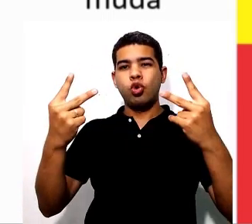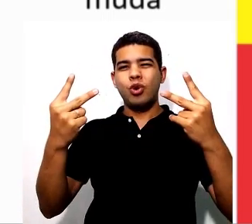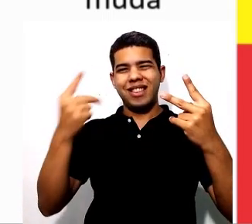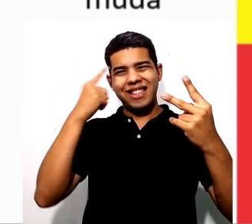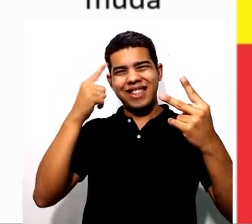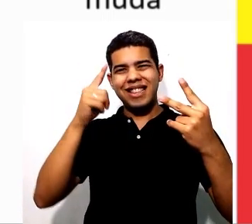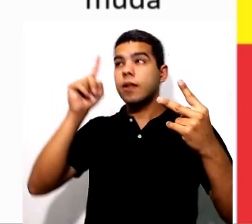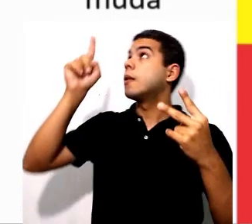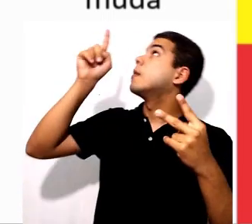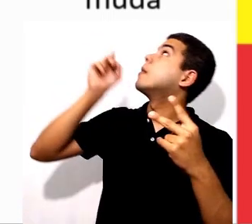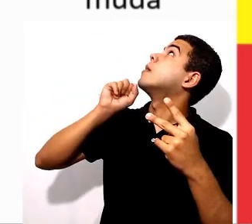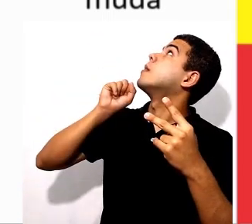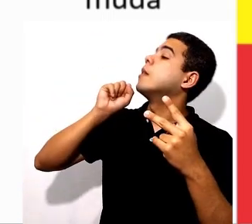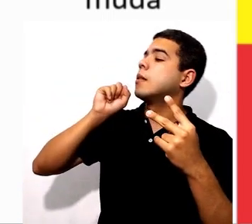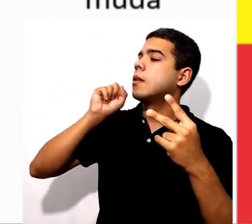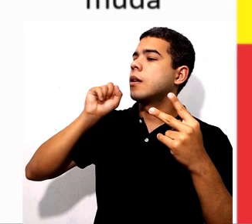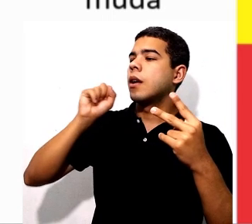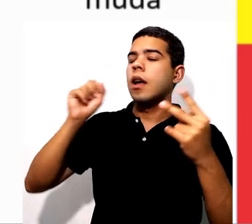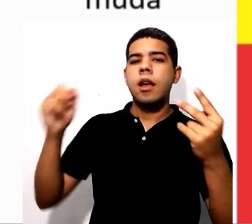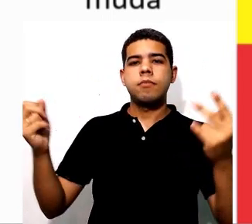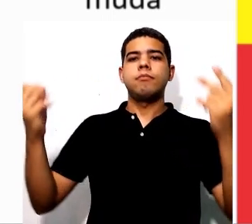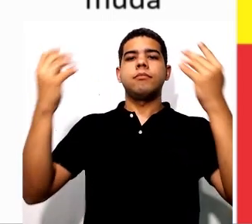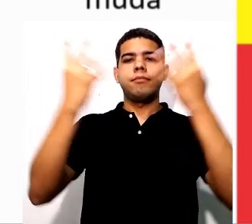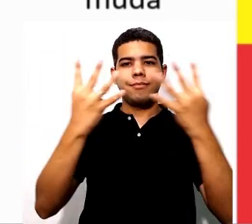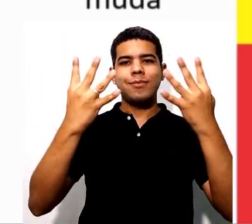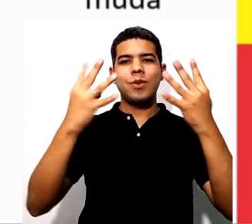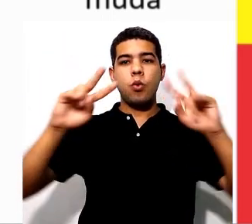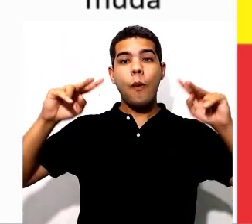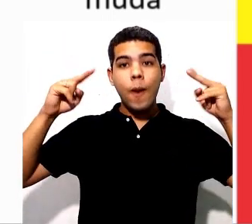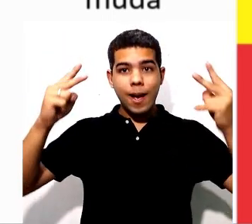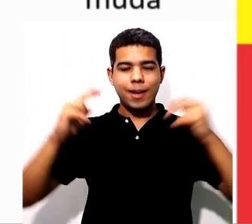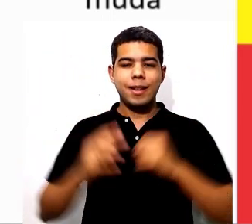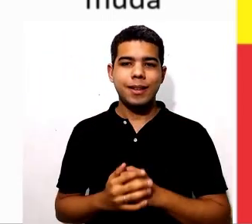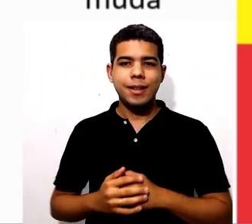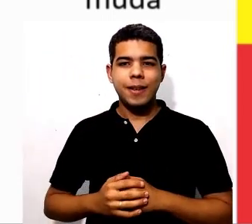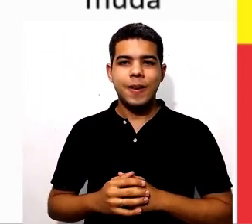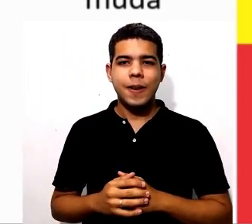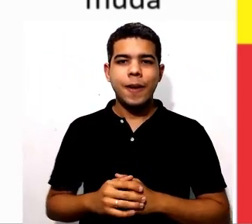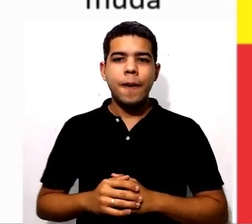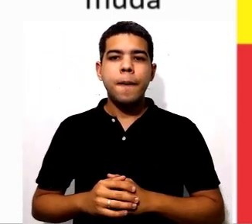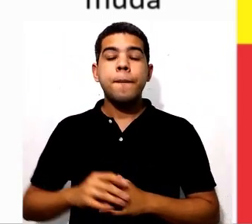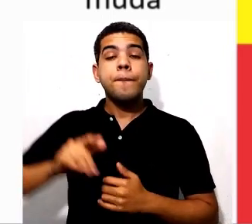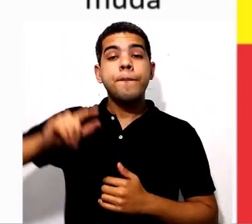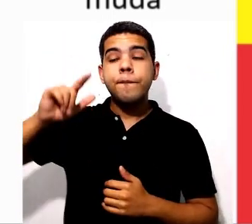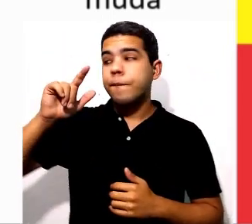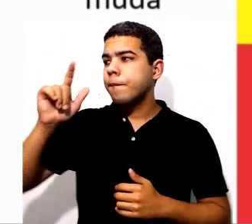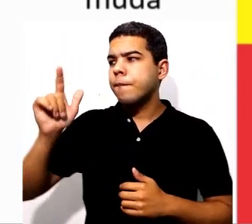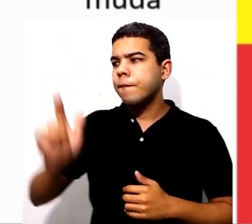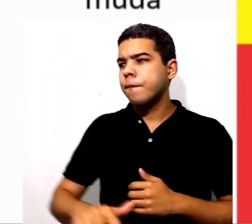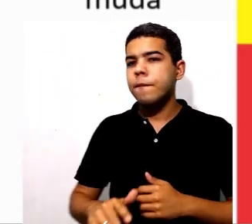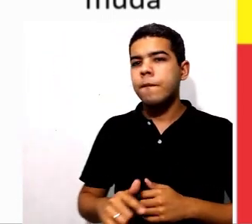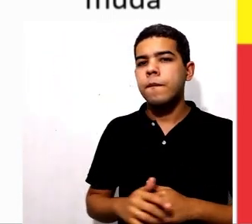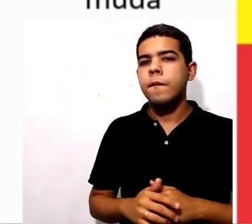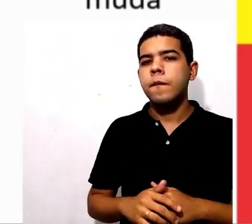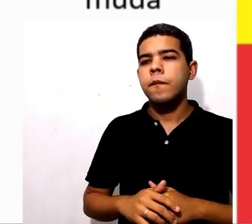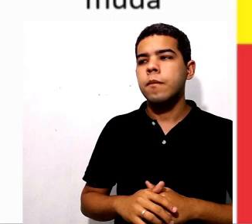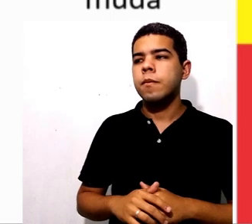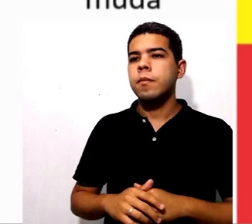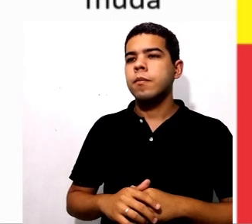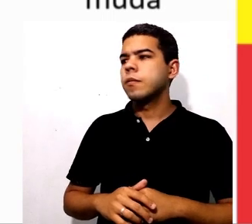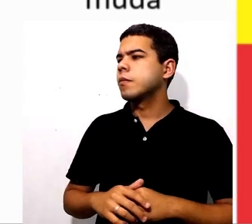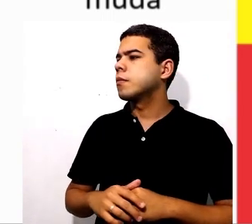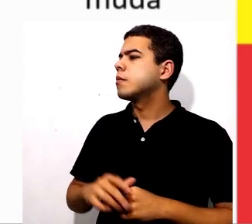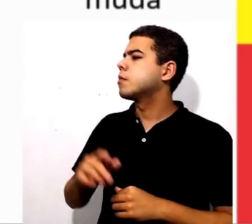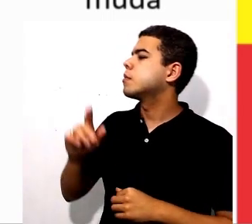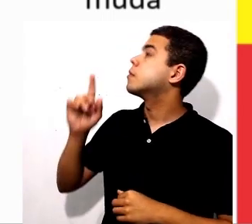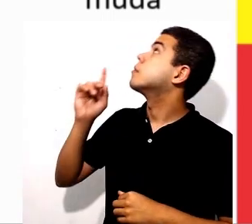4 do outro. Manteve a proporção. Nesse é quanto? Na questão é 1. Aí vai ser 2. Então, ó,